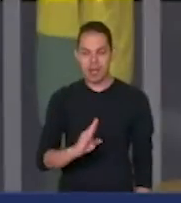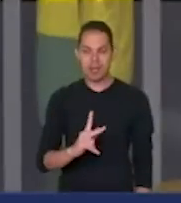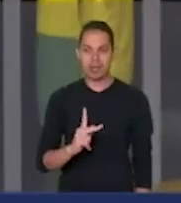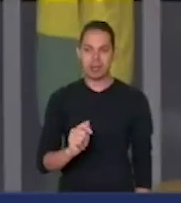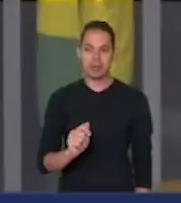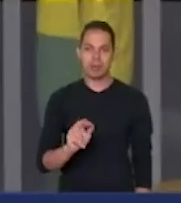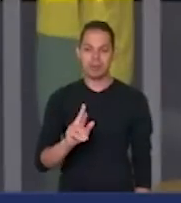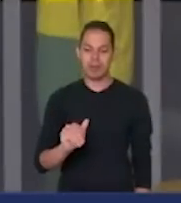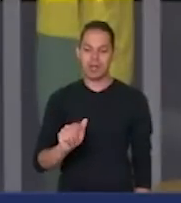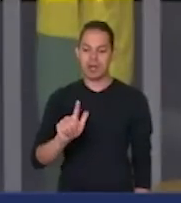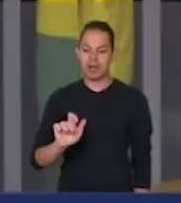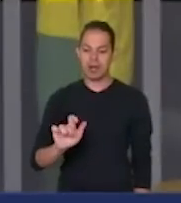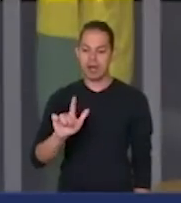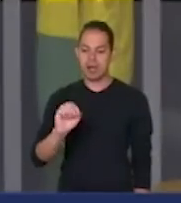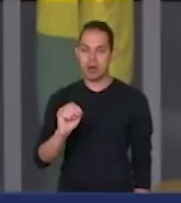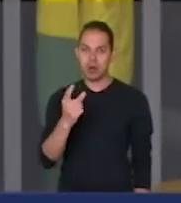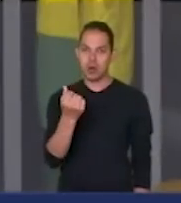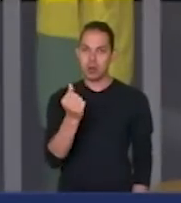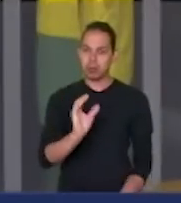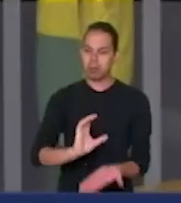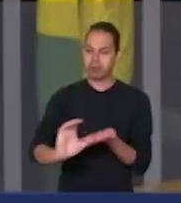desmonetizado. Ou seja,